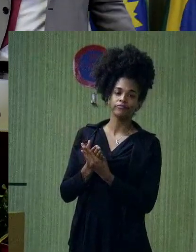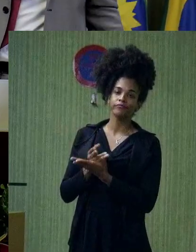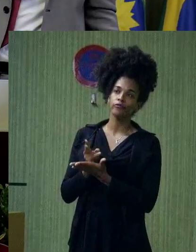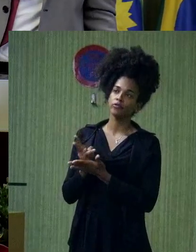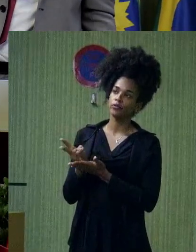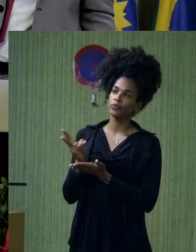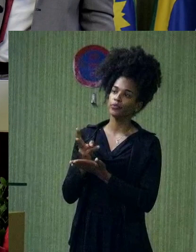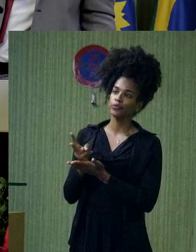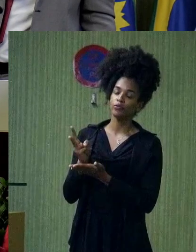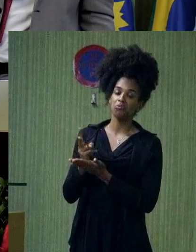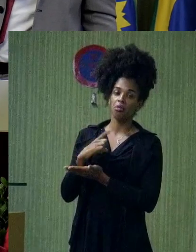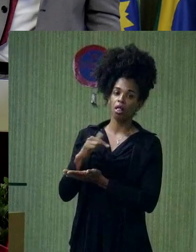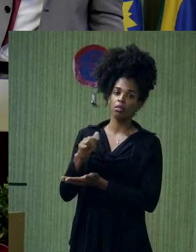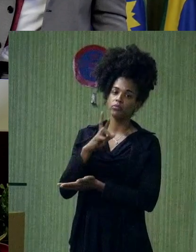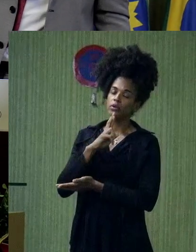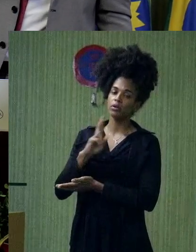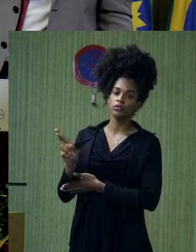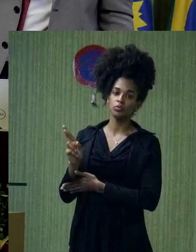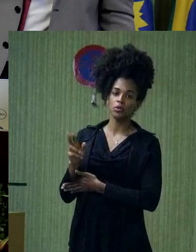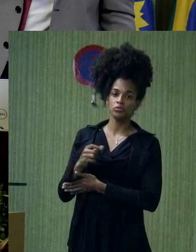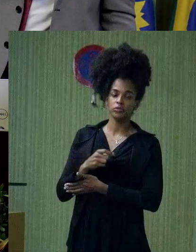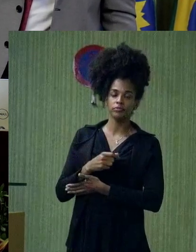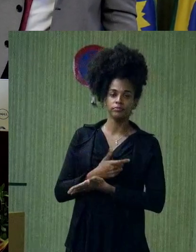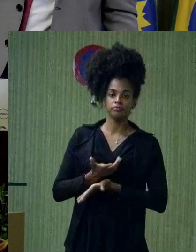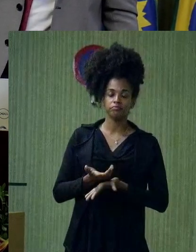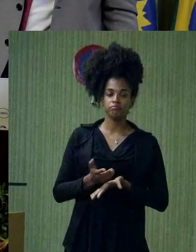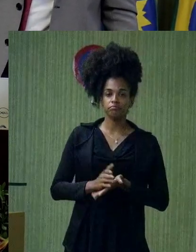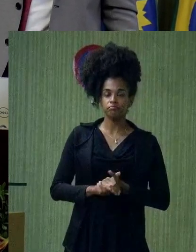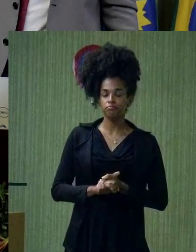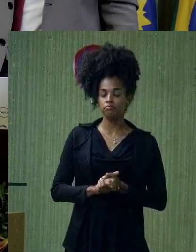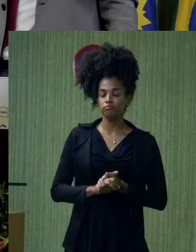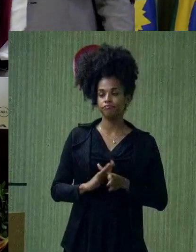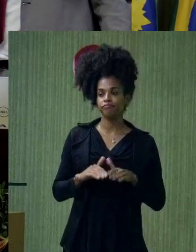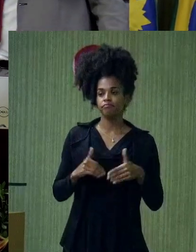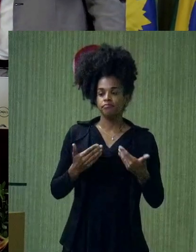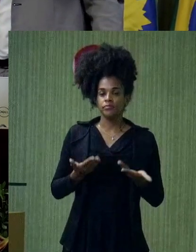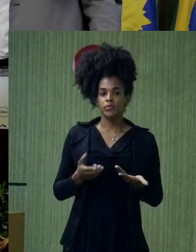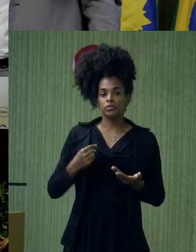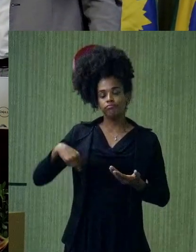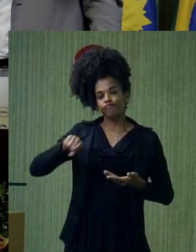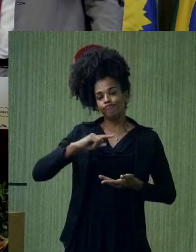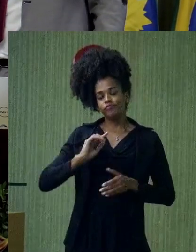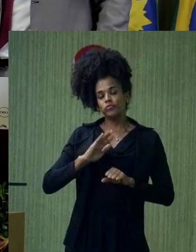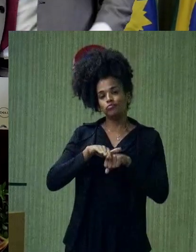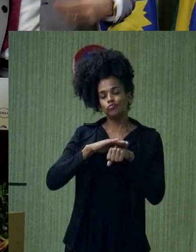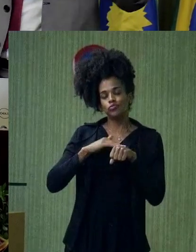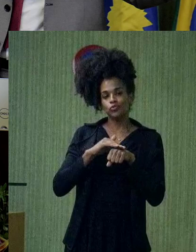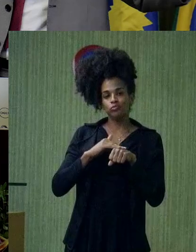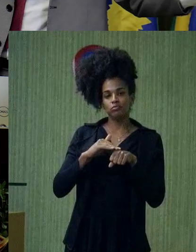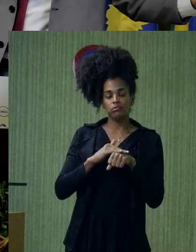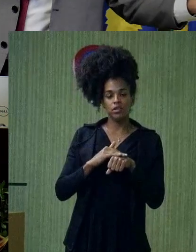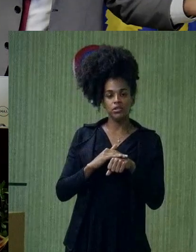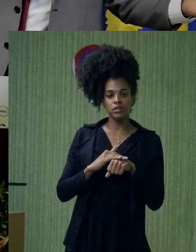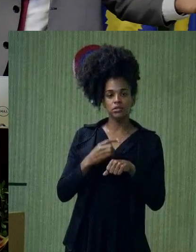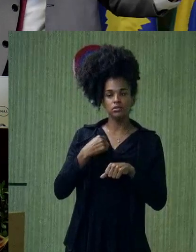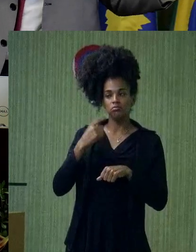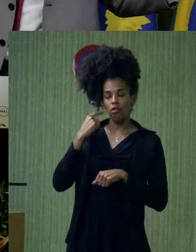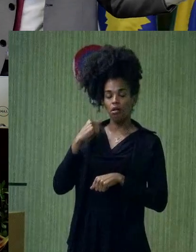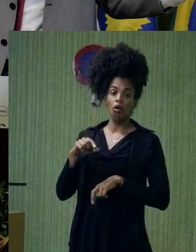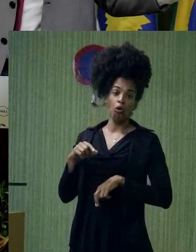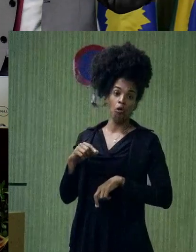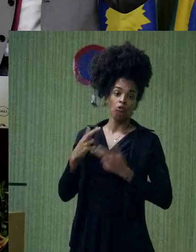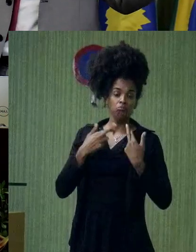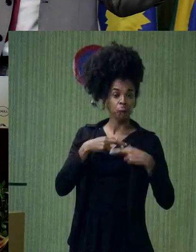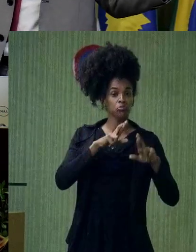nenhuma assistência né então a gente conversou não foi Gil que disse olha sabe vamos vamos tomar a frente di vamos